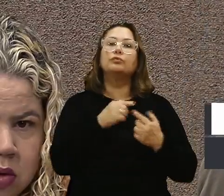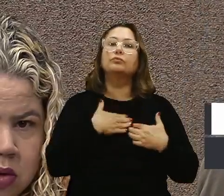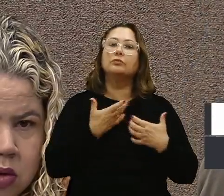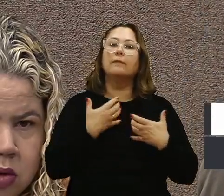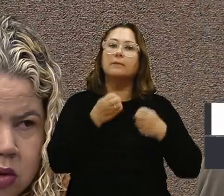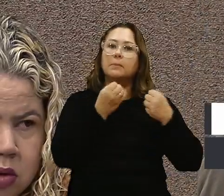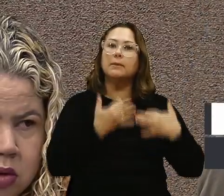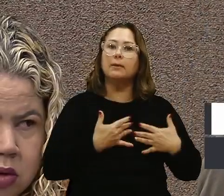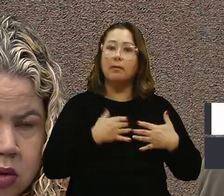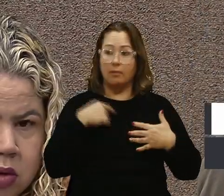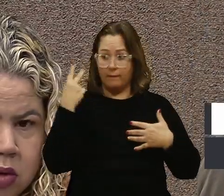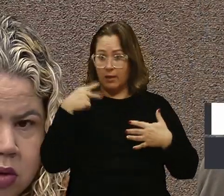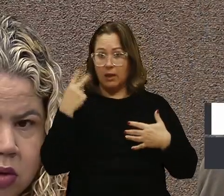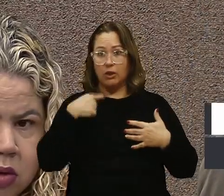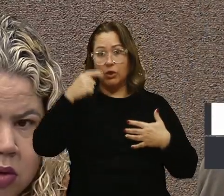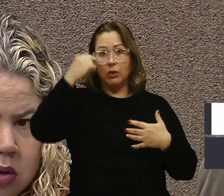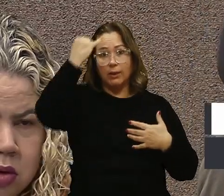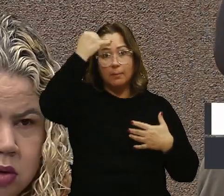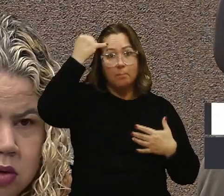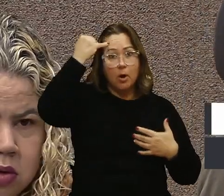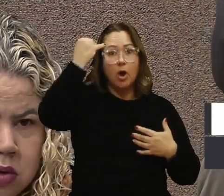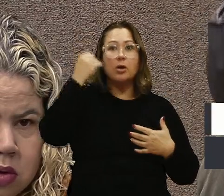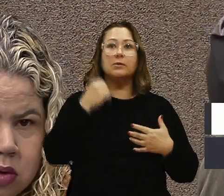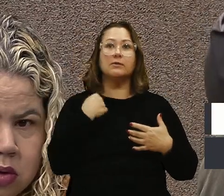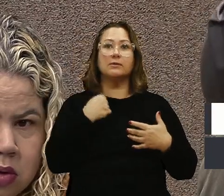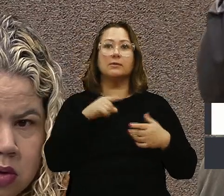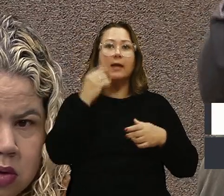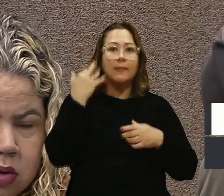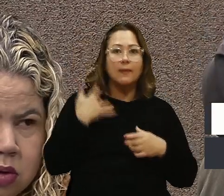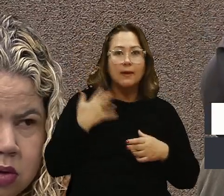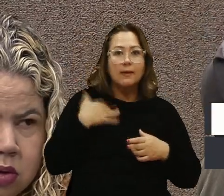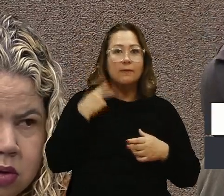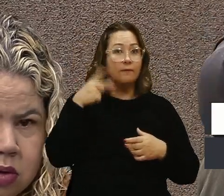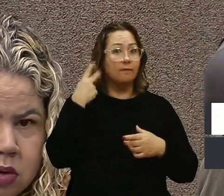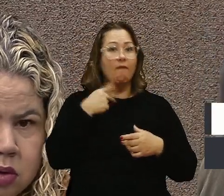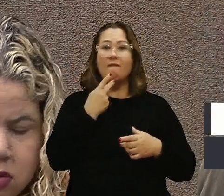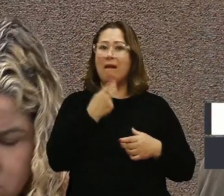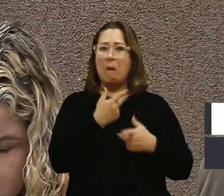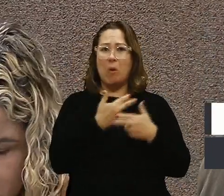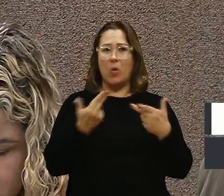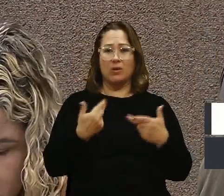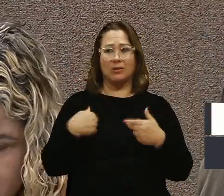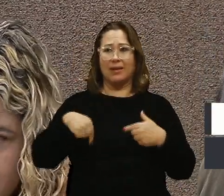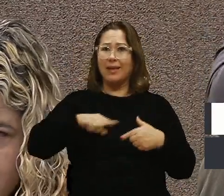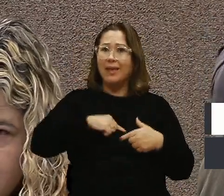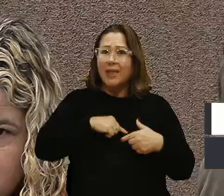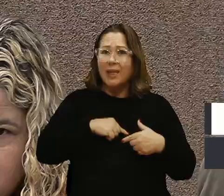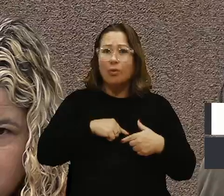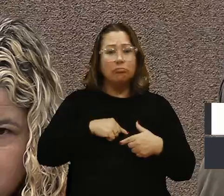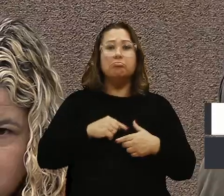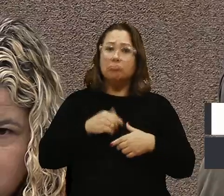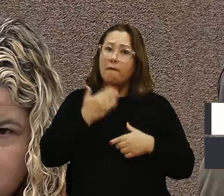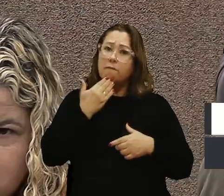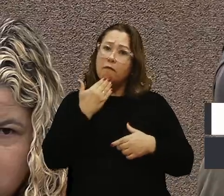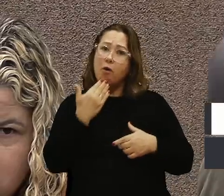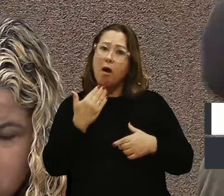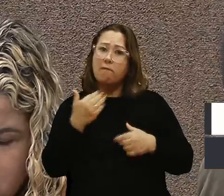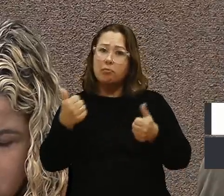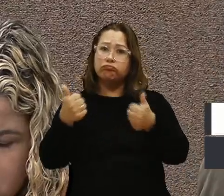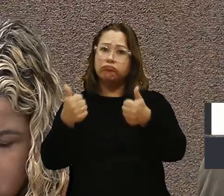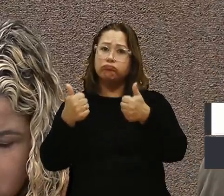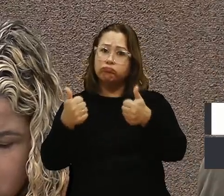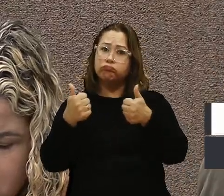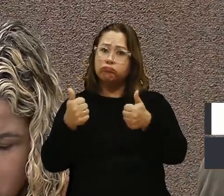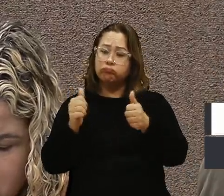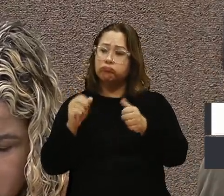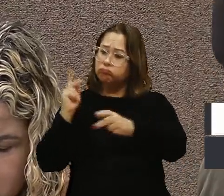Aqui, tanto o vereador D'Ambrós como a vereadora Andressa falou coisas que eu sou totalmente favorável.